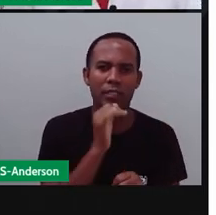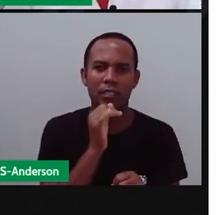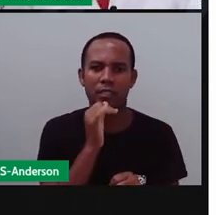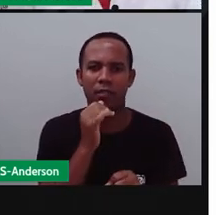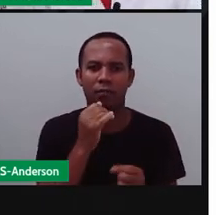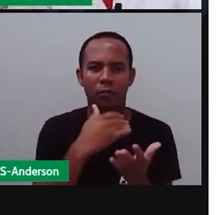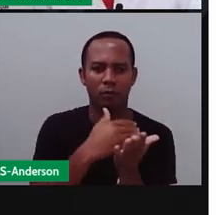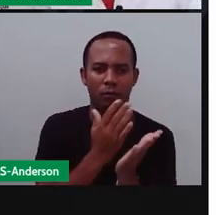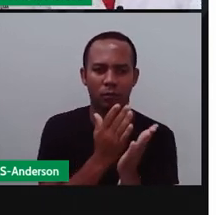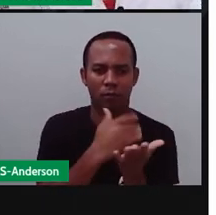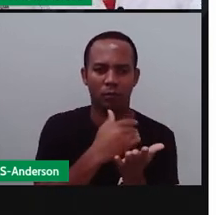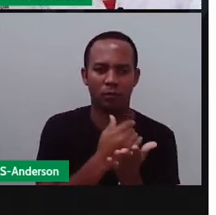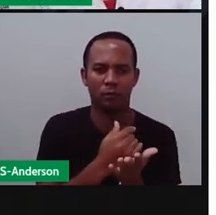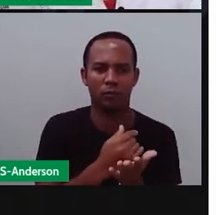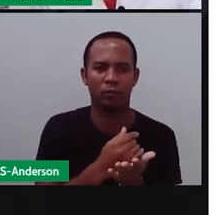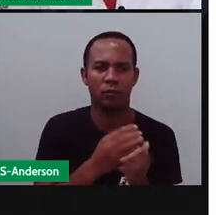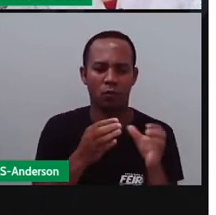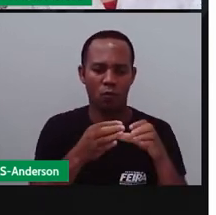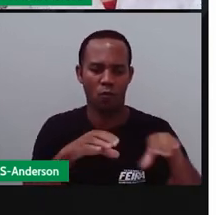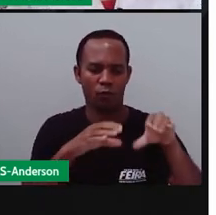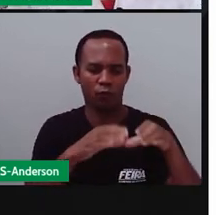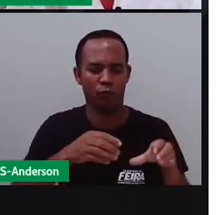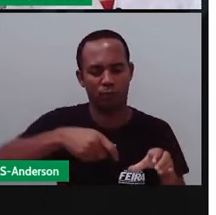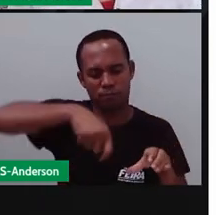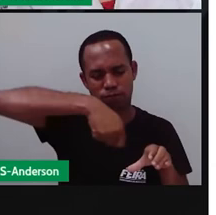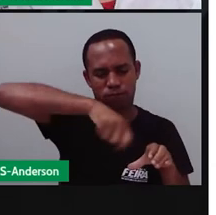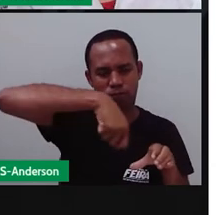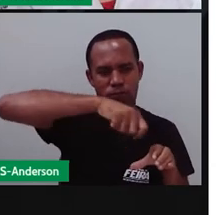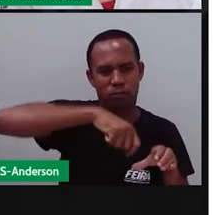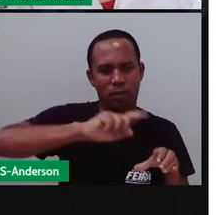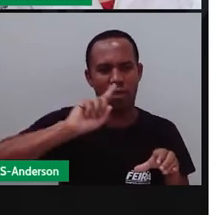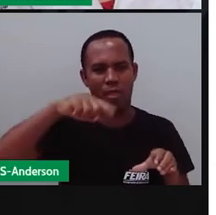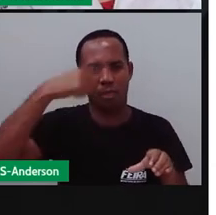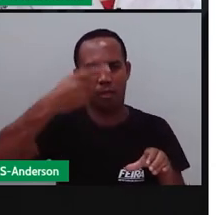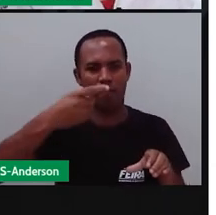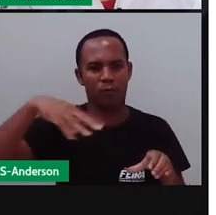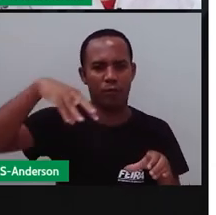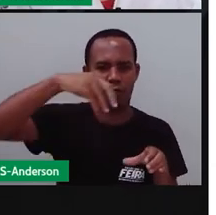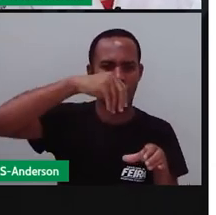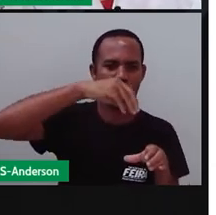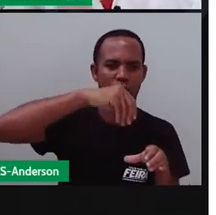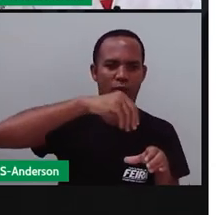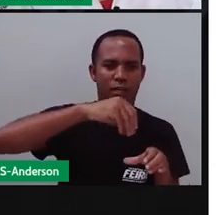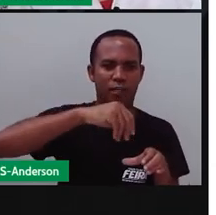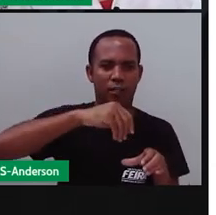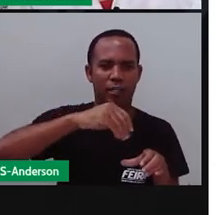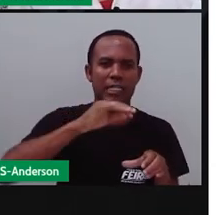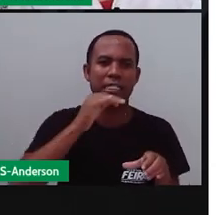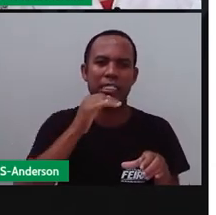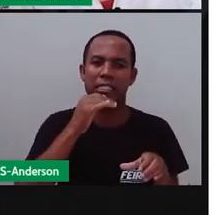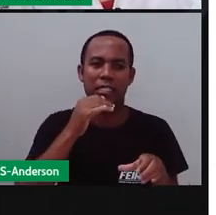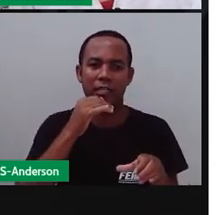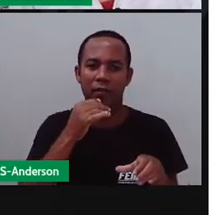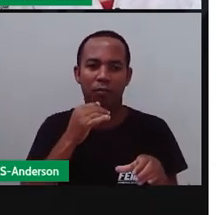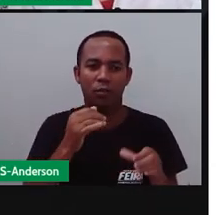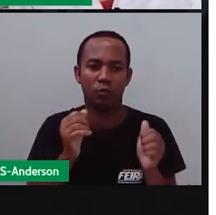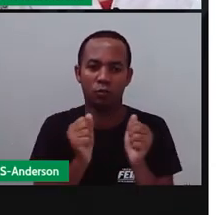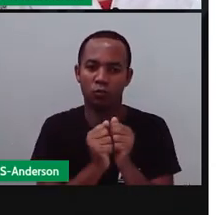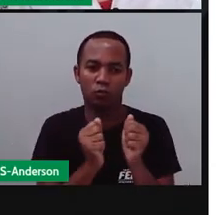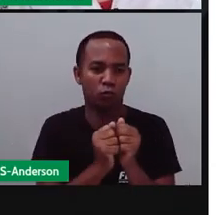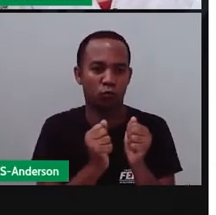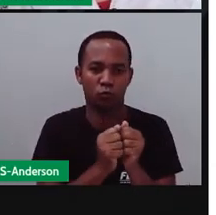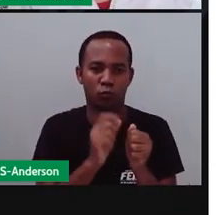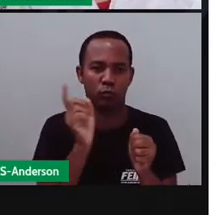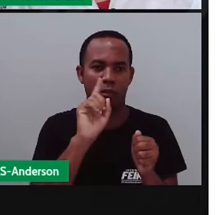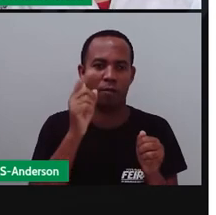no bolo, bata os ovos e depois acrescente a farinha de trigo. Você não vai mexer a misturar a farinha de trigo sem bater